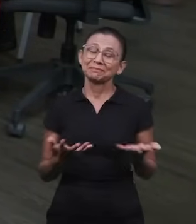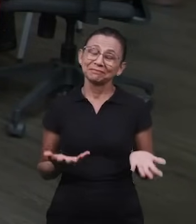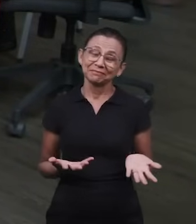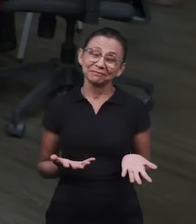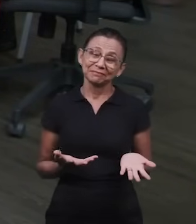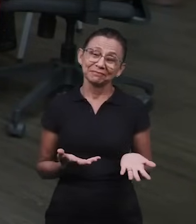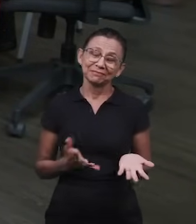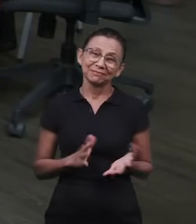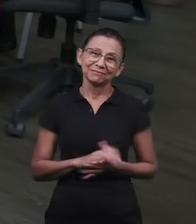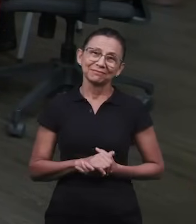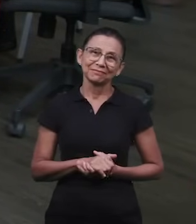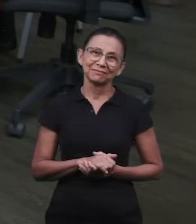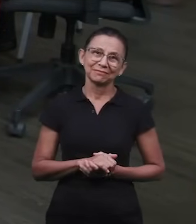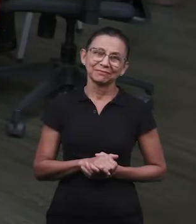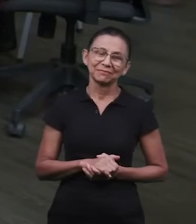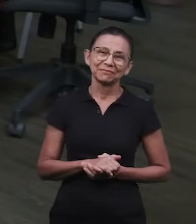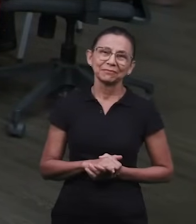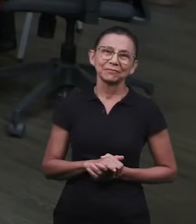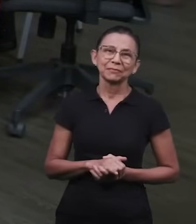Quer dizer, você